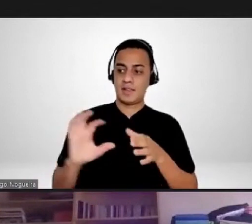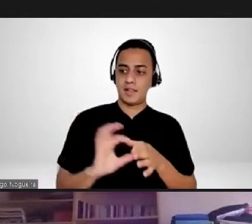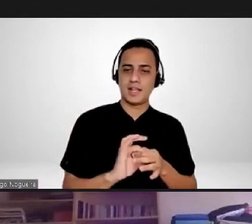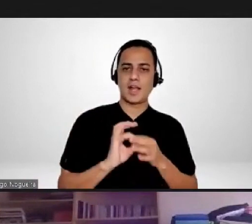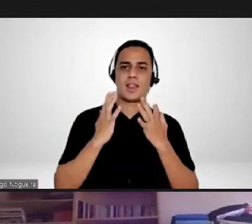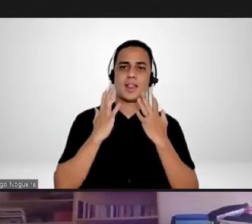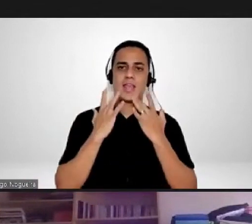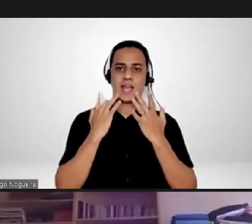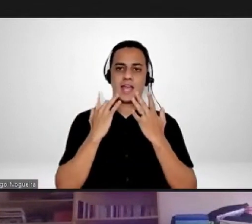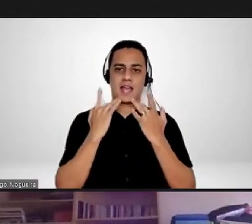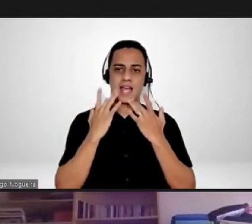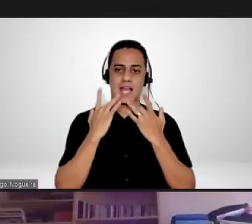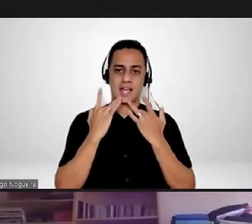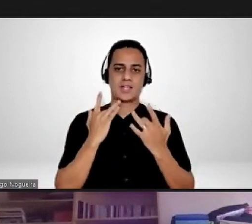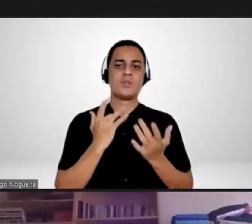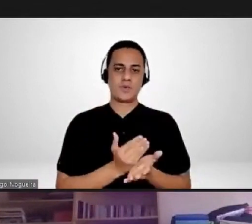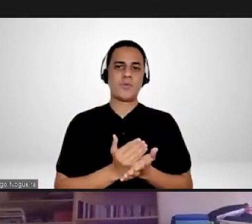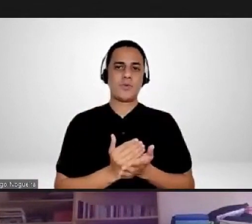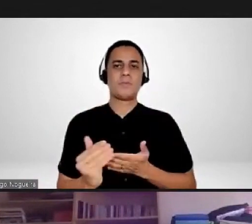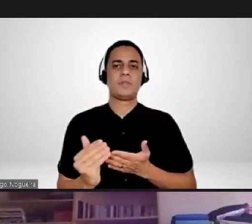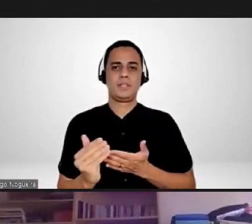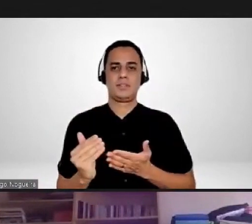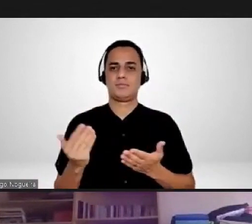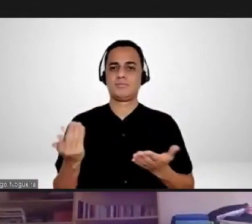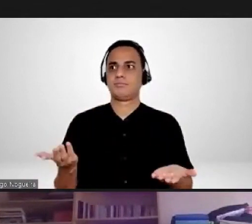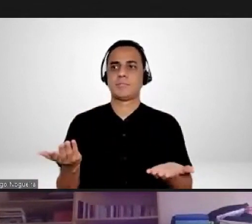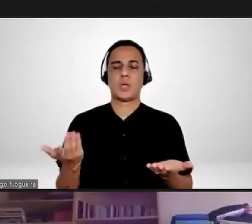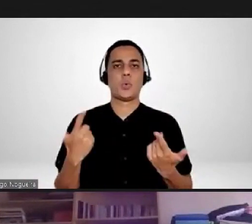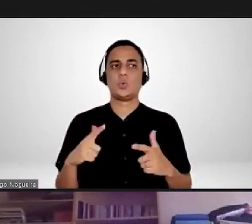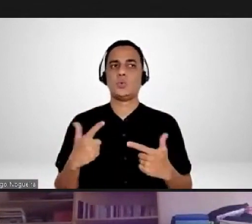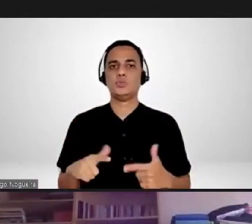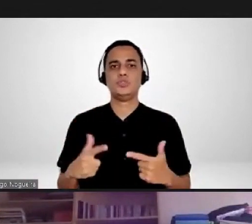cênicas, inicialmente. Então, não tinha